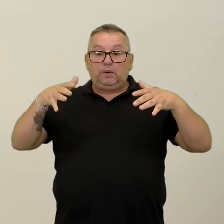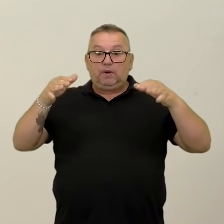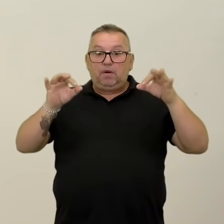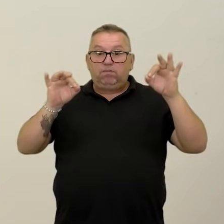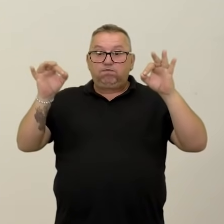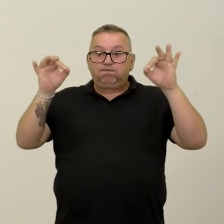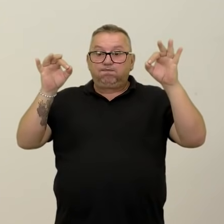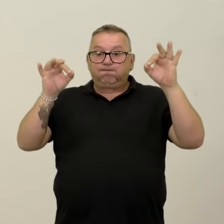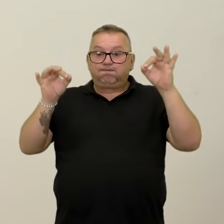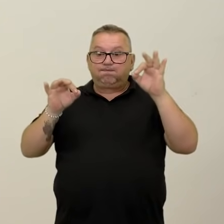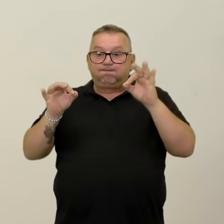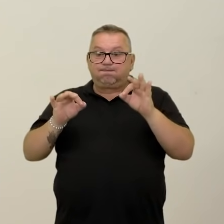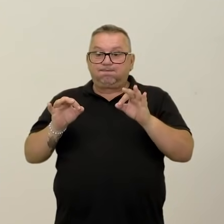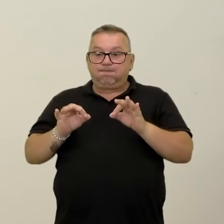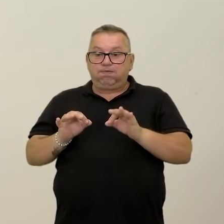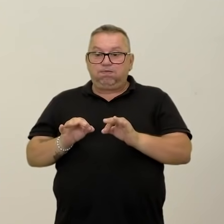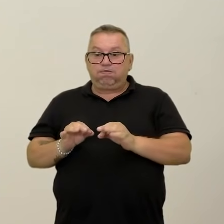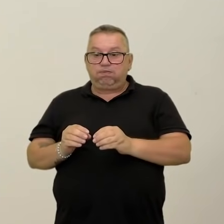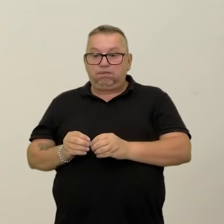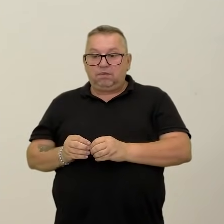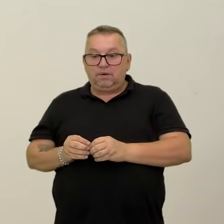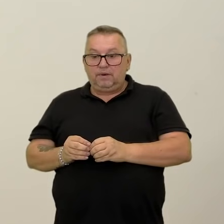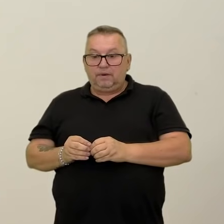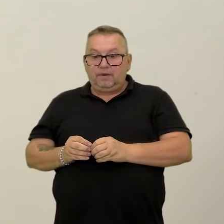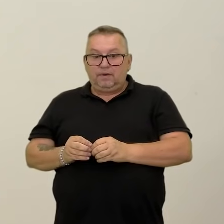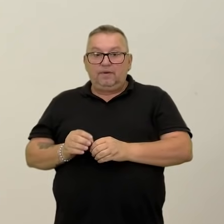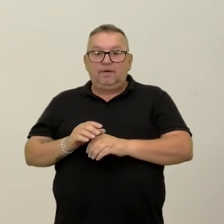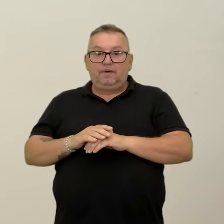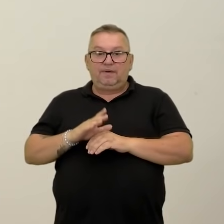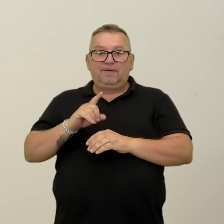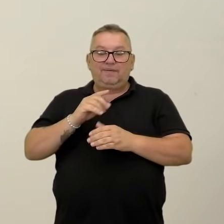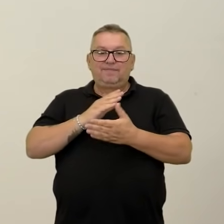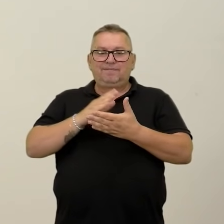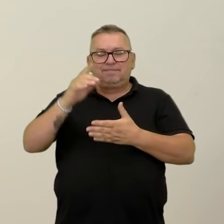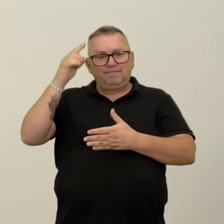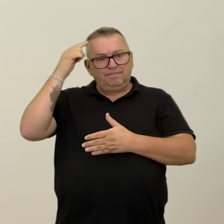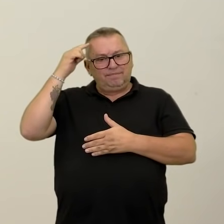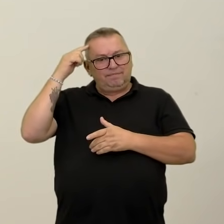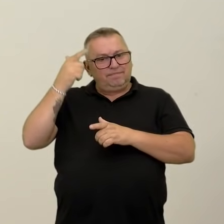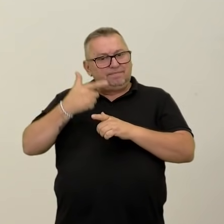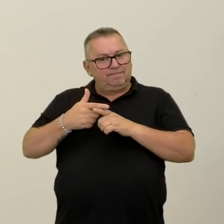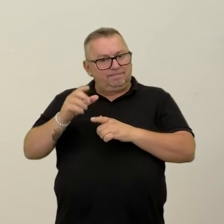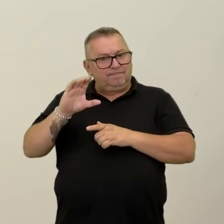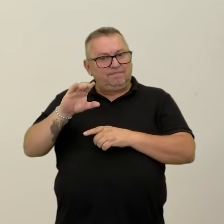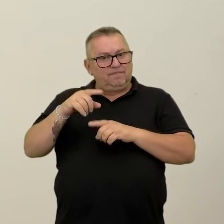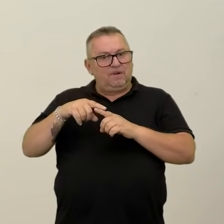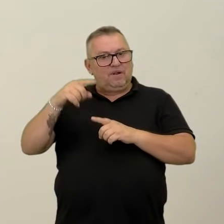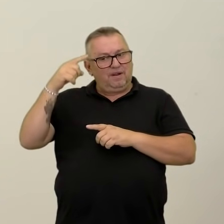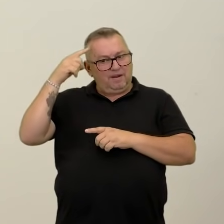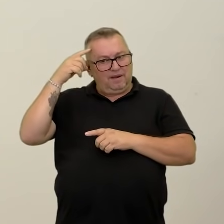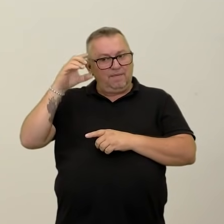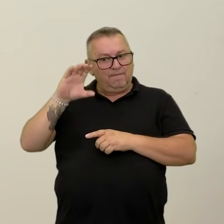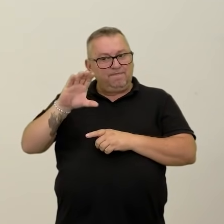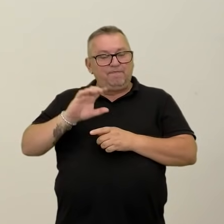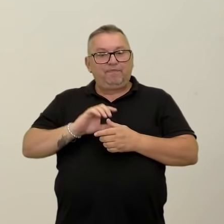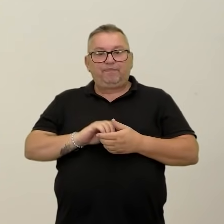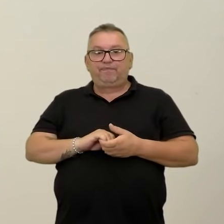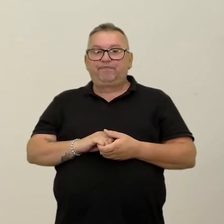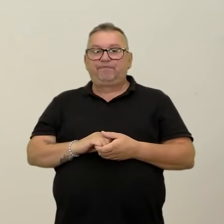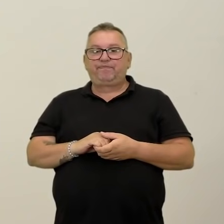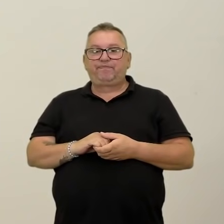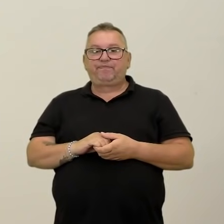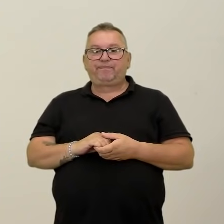sobe tá tudo mais pagar Ah tá espero que dê para começar aí a pensar sobre esse assunto que a ideia hoje é só